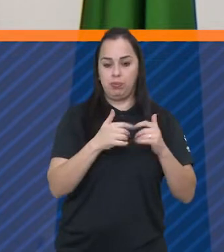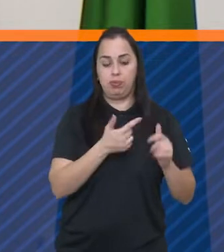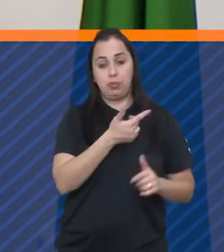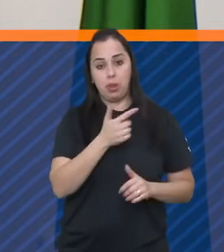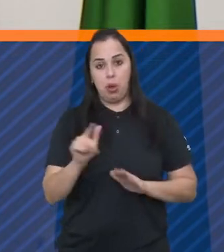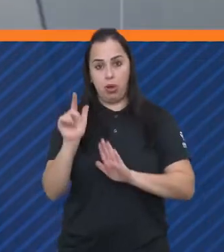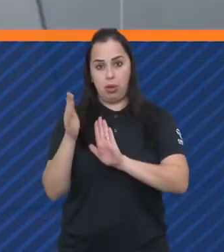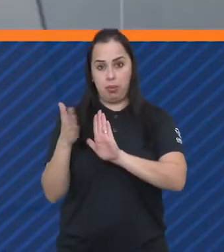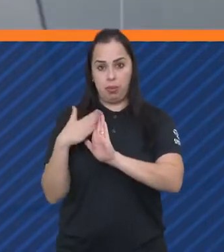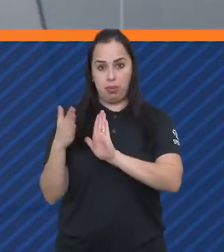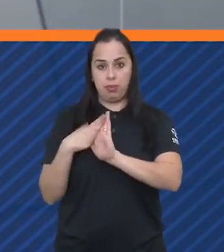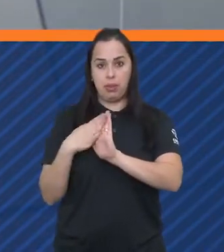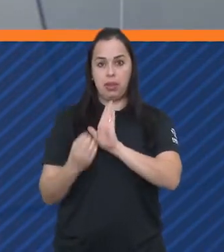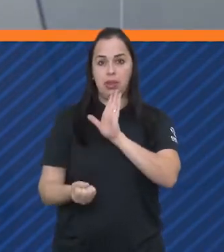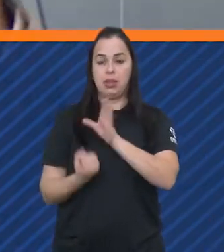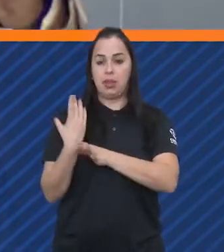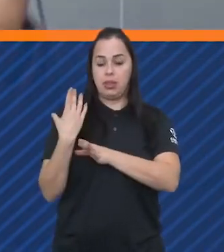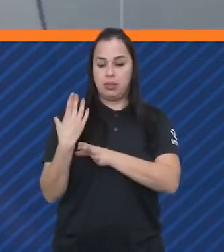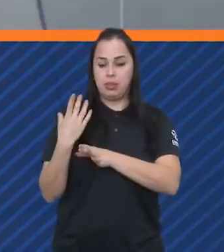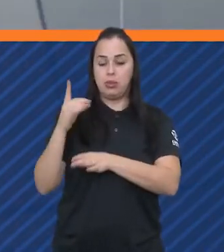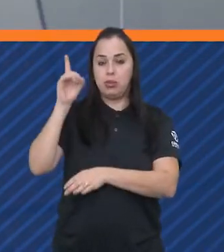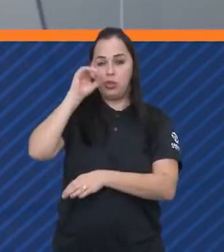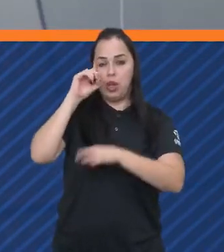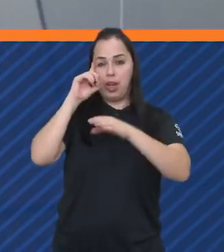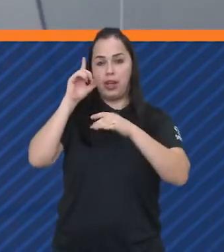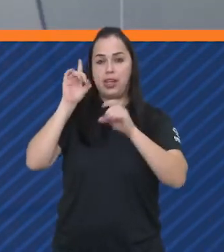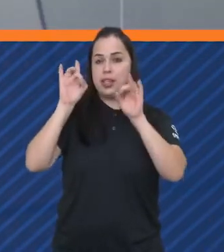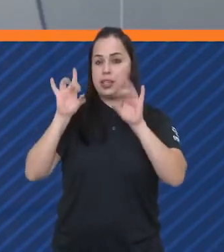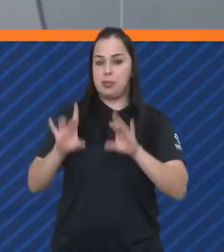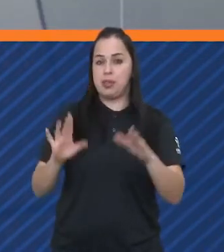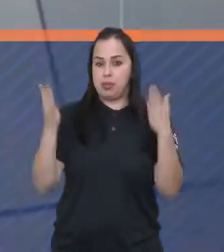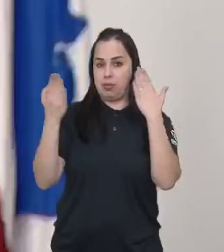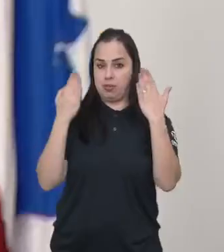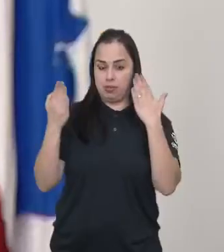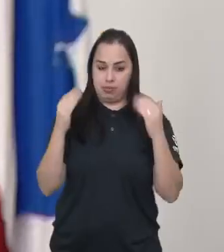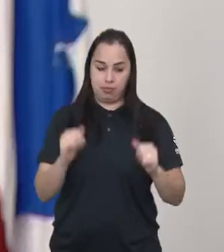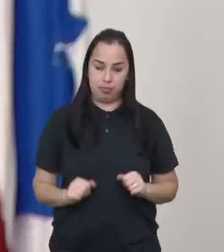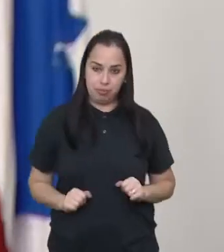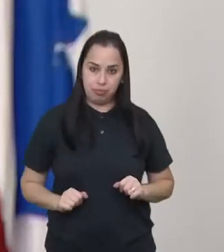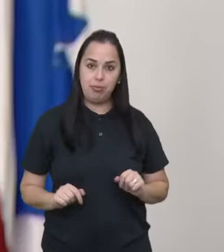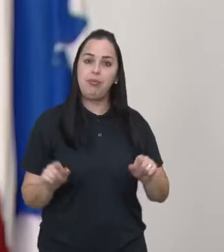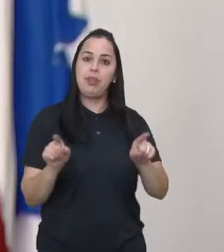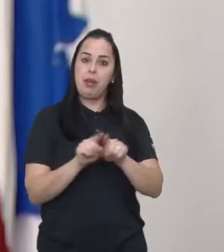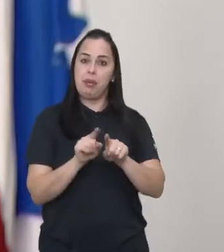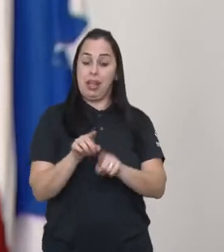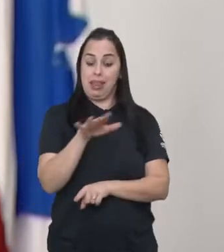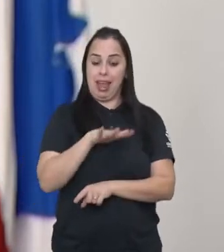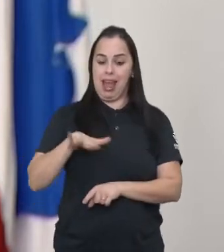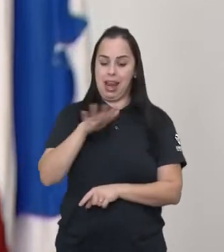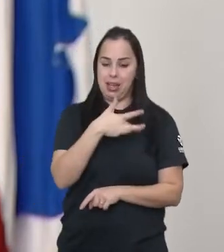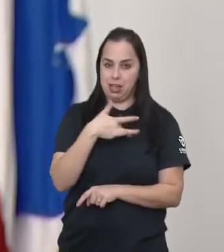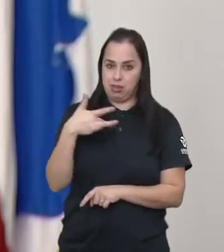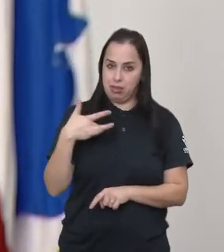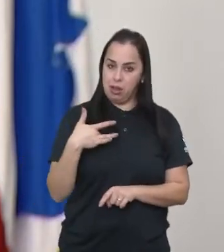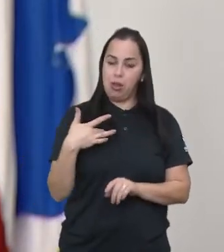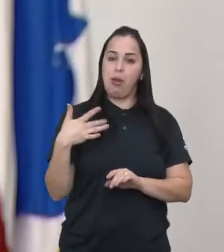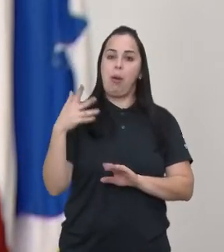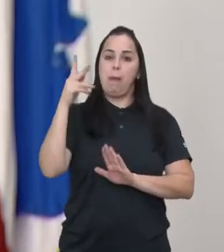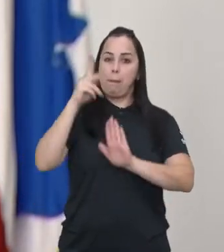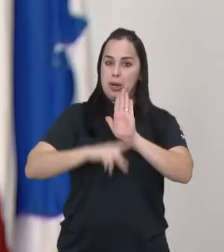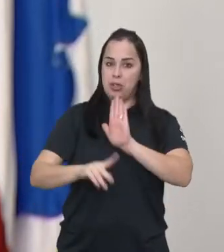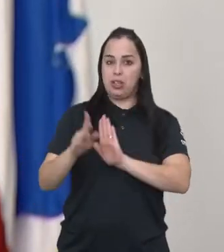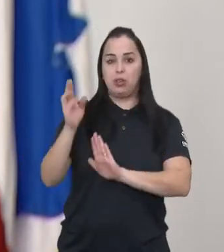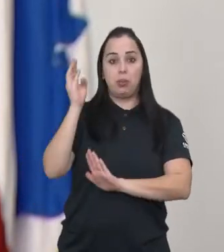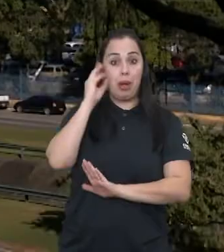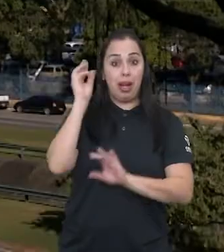do parlamentar vai criar em São José o Dia Municipal do Psicólogo. Ainda na área da saúde, um projeto do vereador